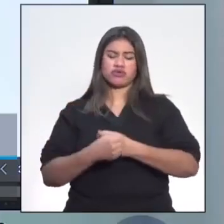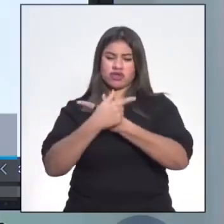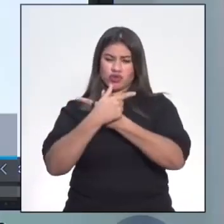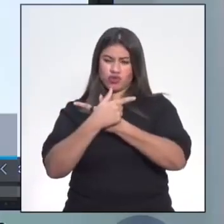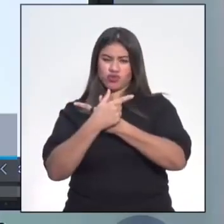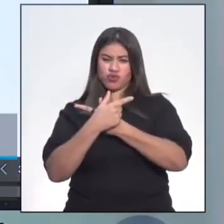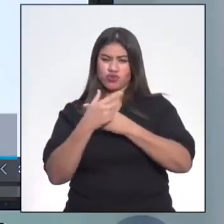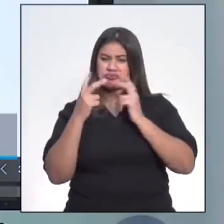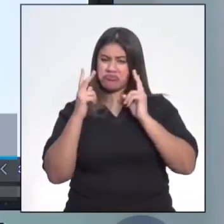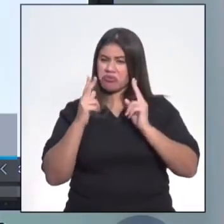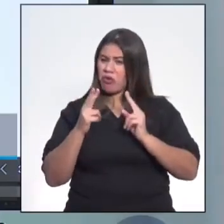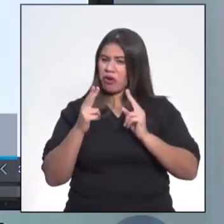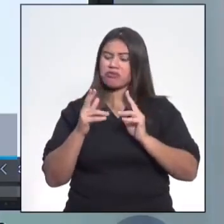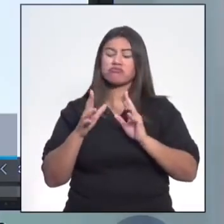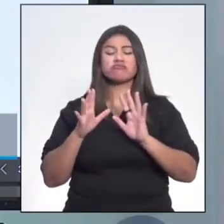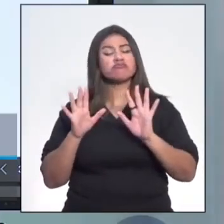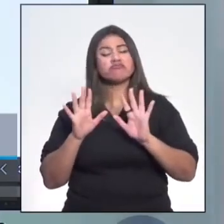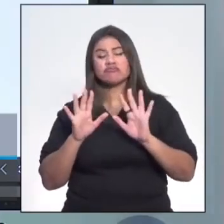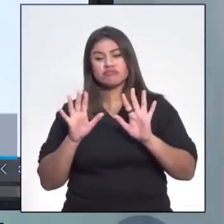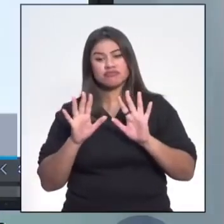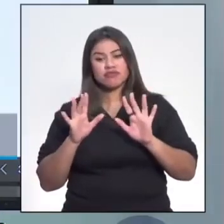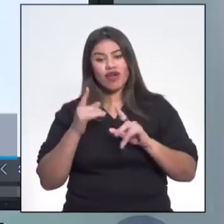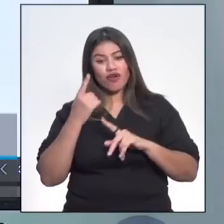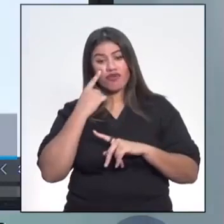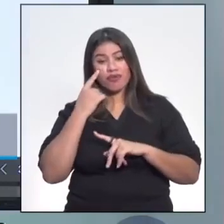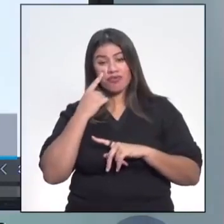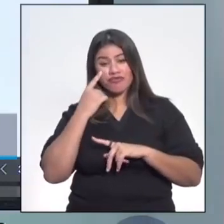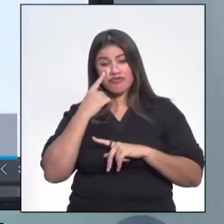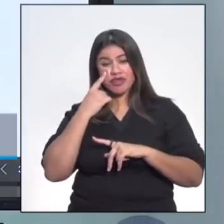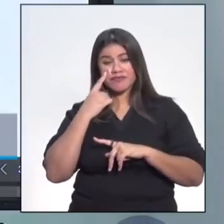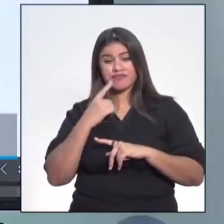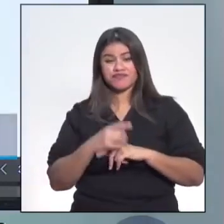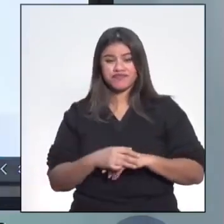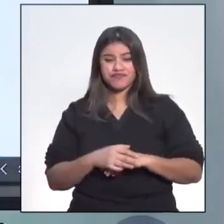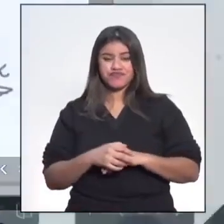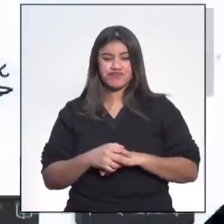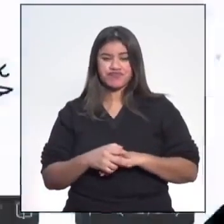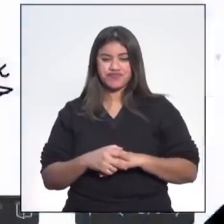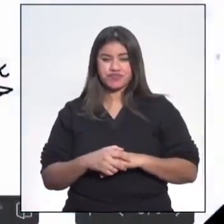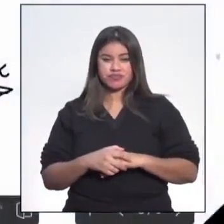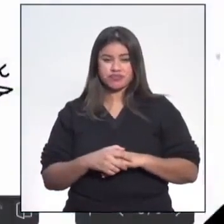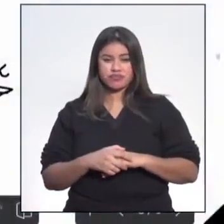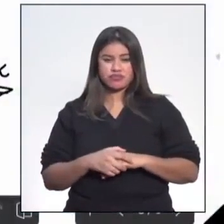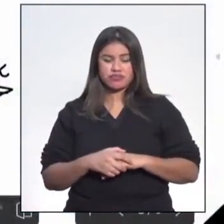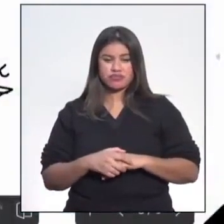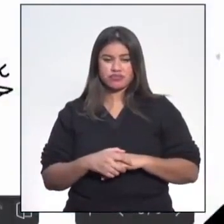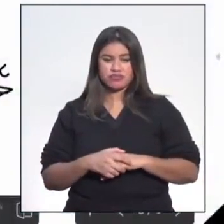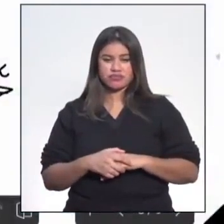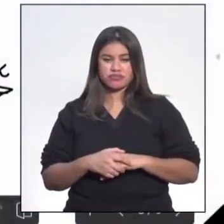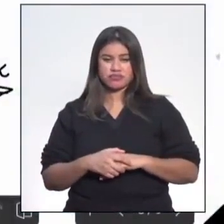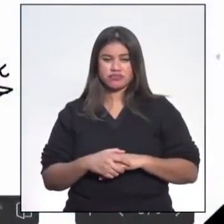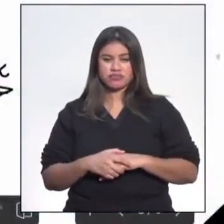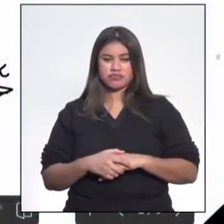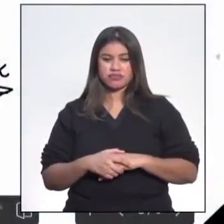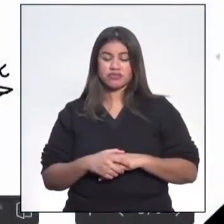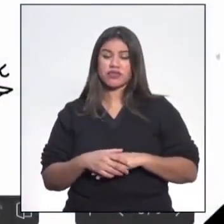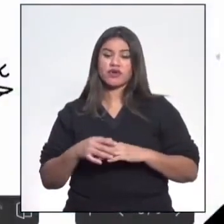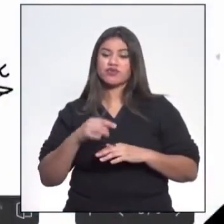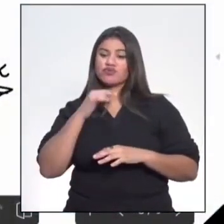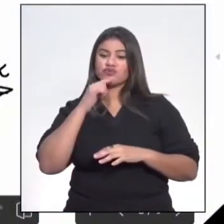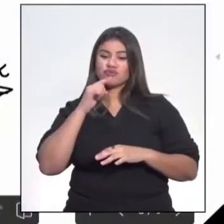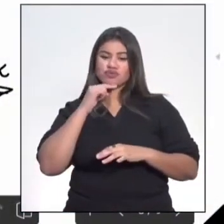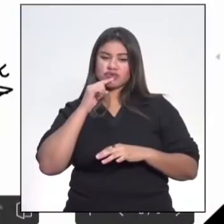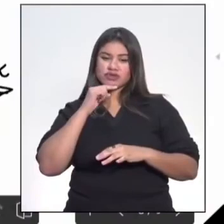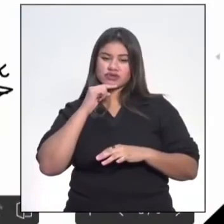pontos aqui para verificar, tá bom? O menos 2 com o 4. Então, menos 2 com 4. Lembra, a gente faz aquele tracejadinho. Mas eu não faço aqui, porque nessa lousa aqui,